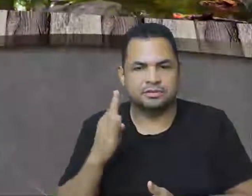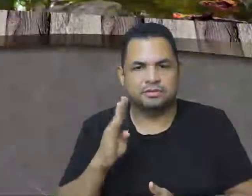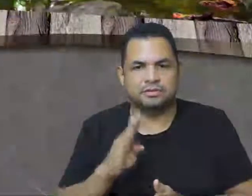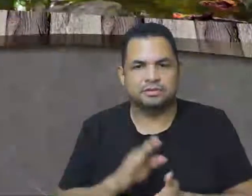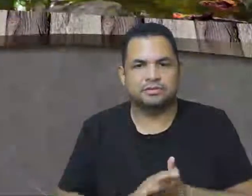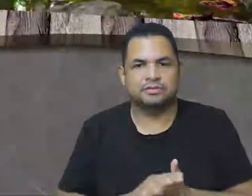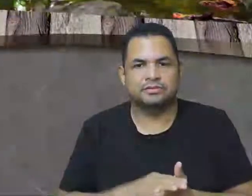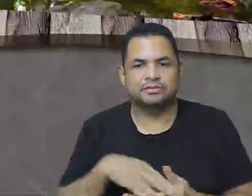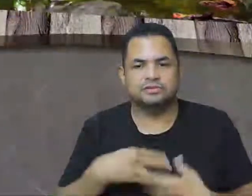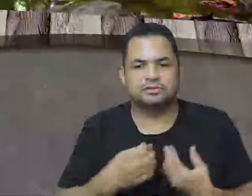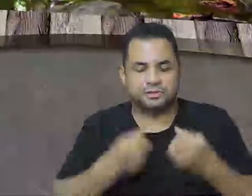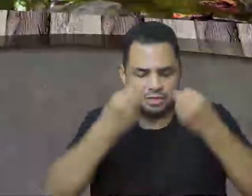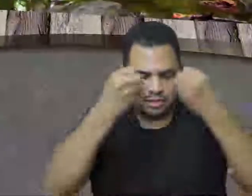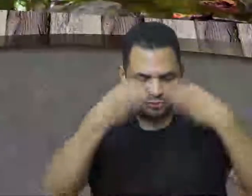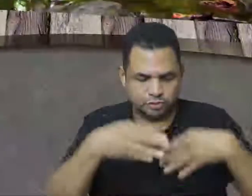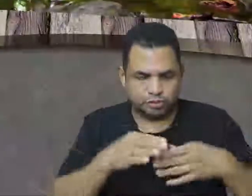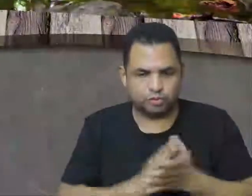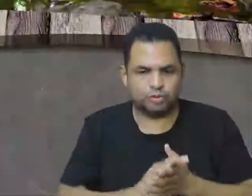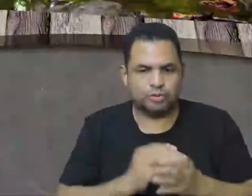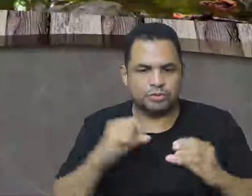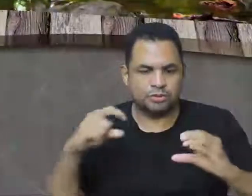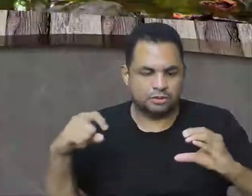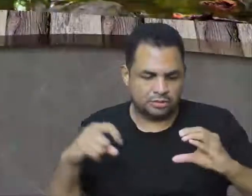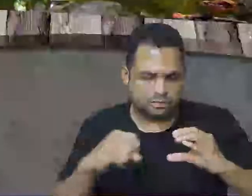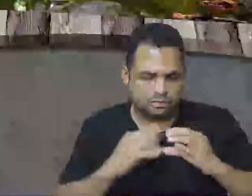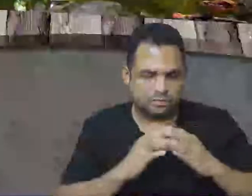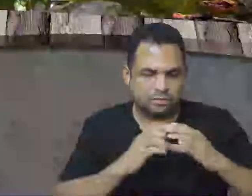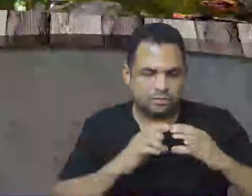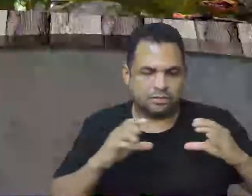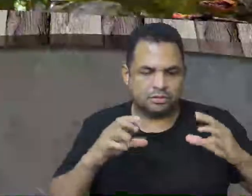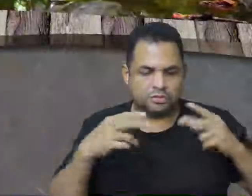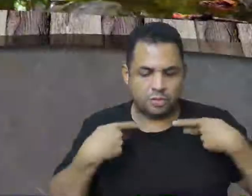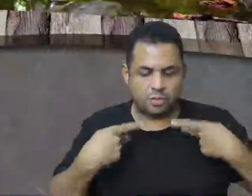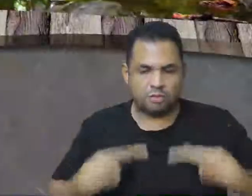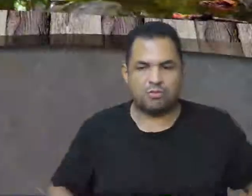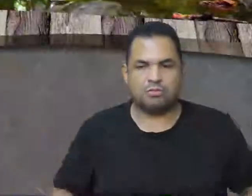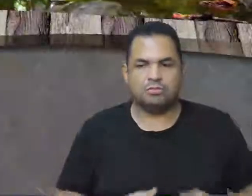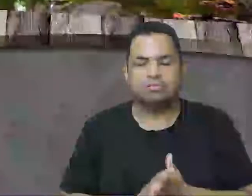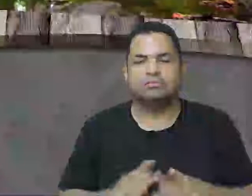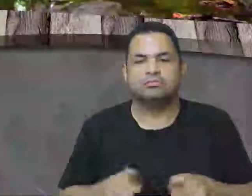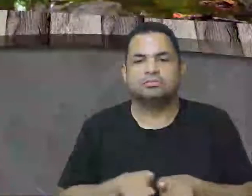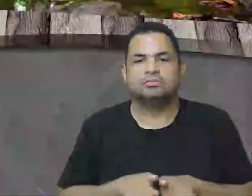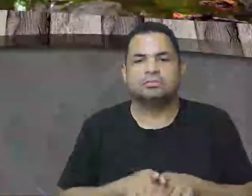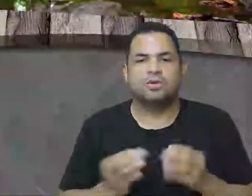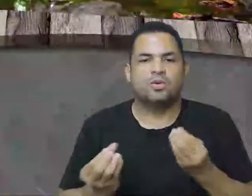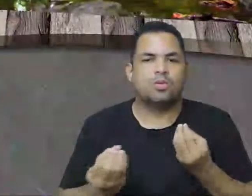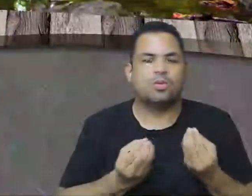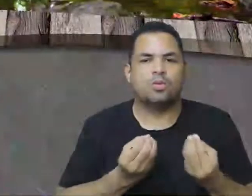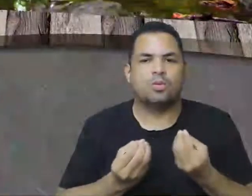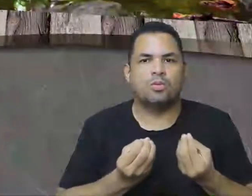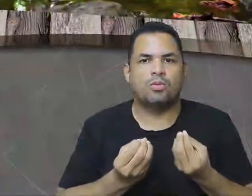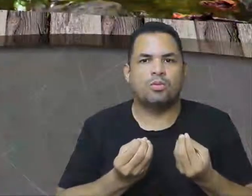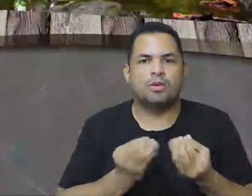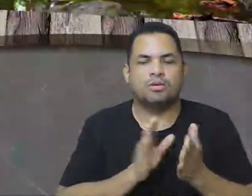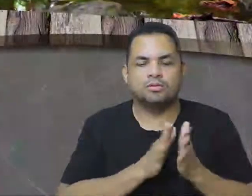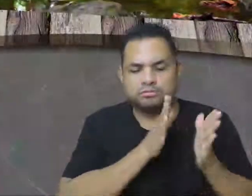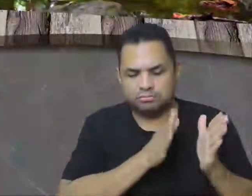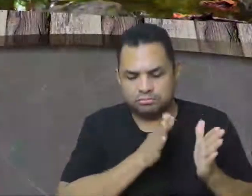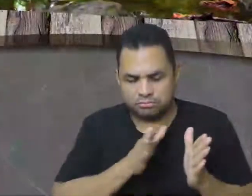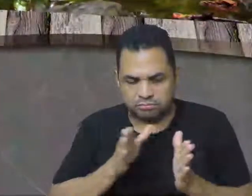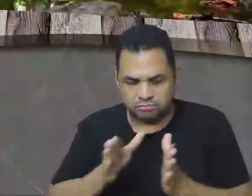sobre desenvolvimento embrionário humano na última aula. Vimos como se dá os